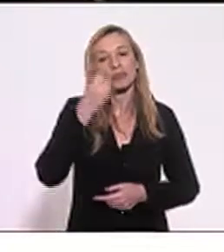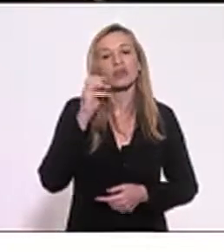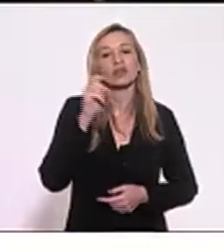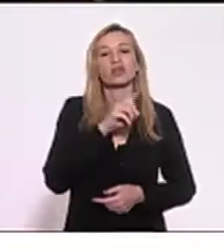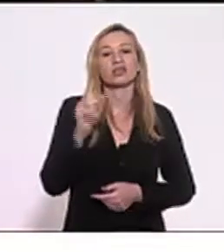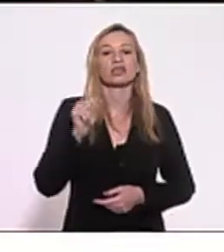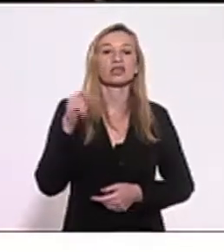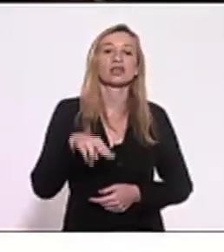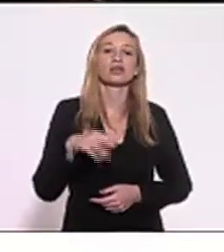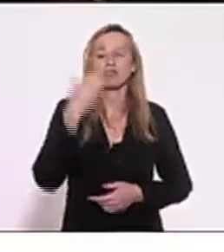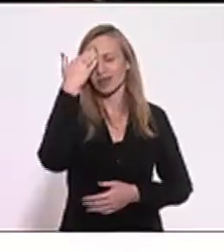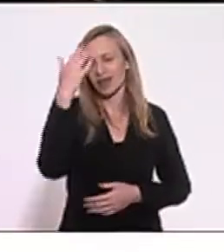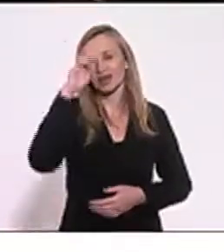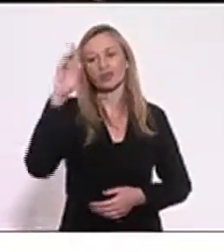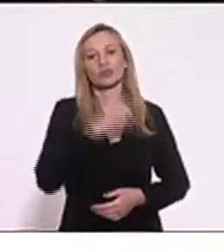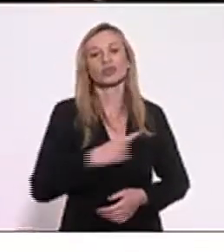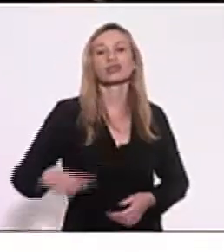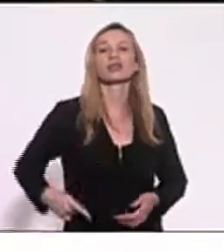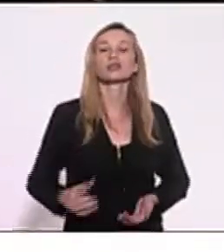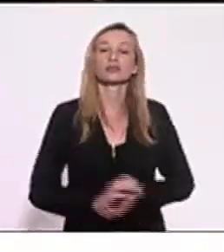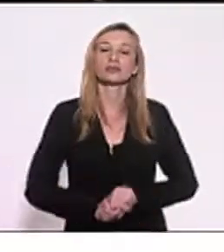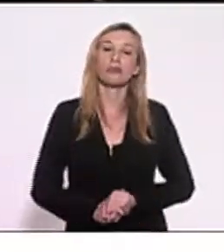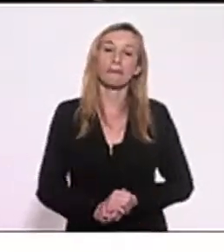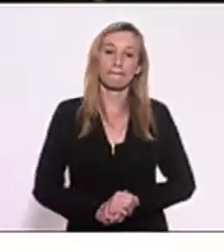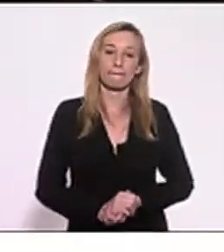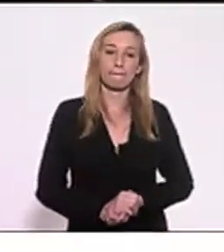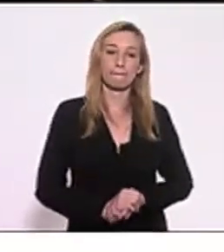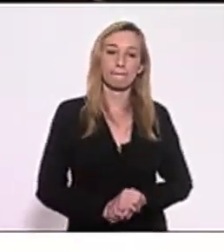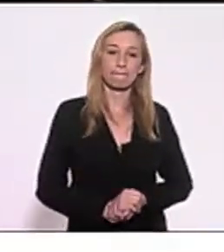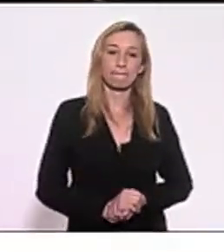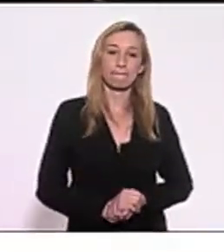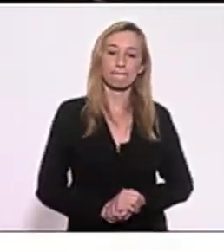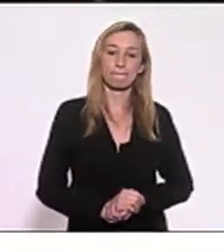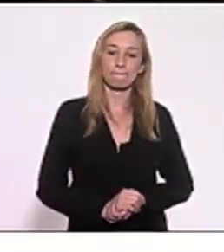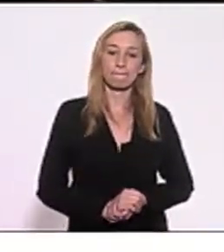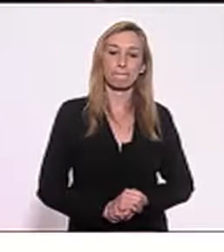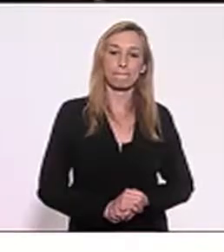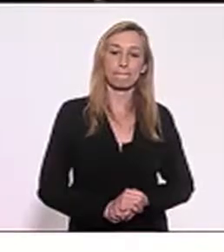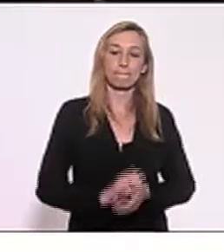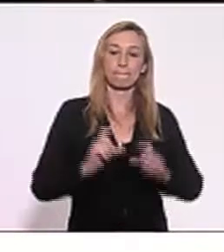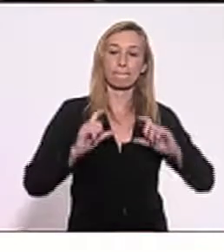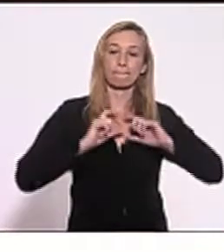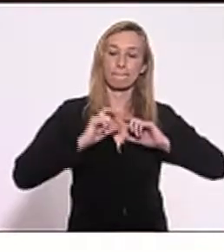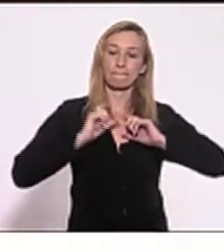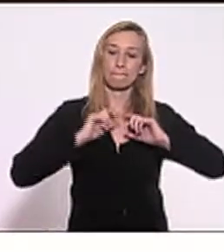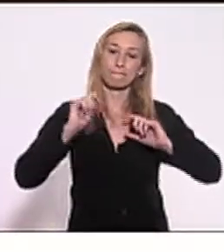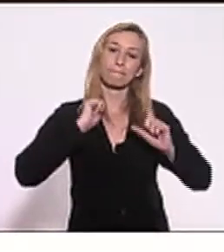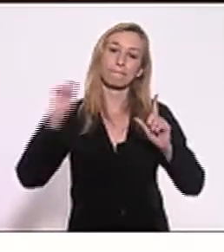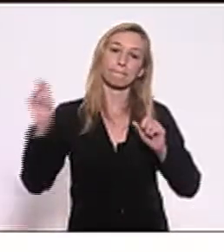Obrigado, presidente. Presidente, a indicação de medalha para o